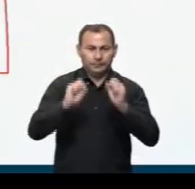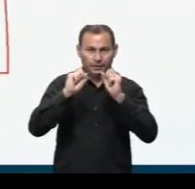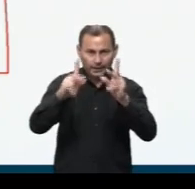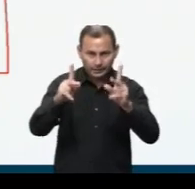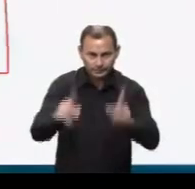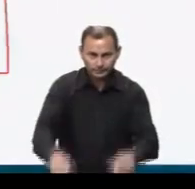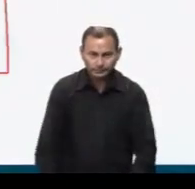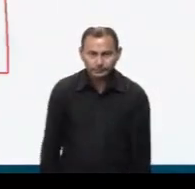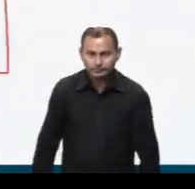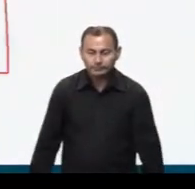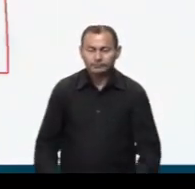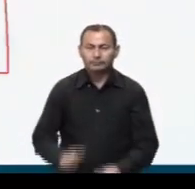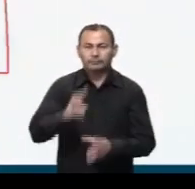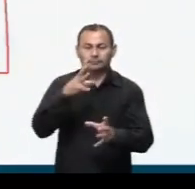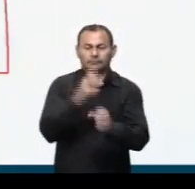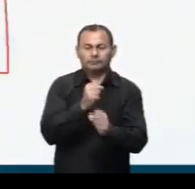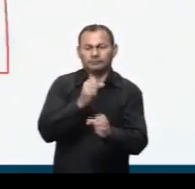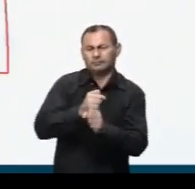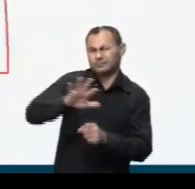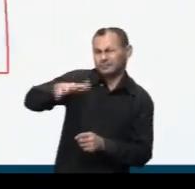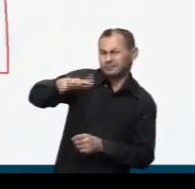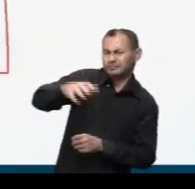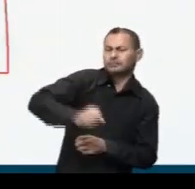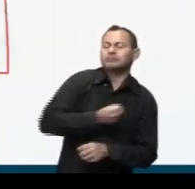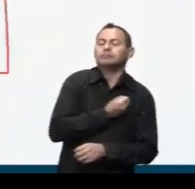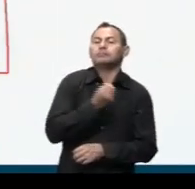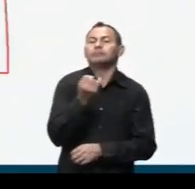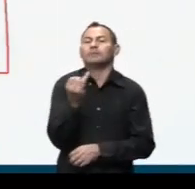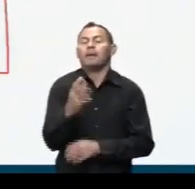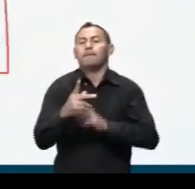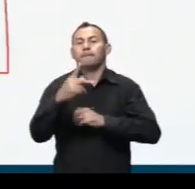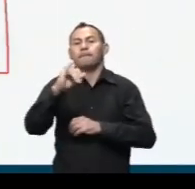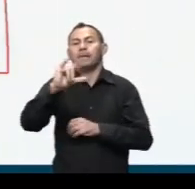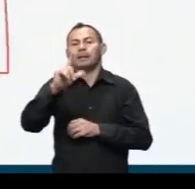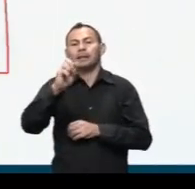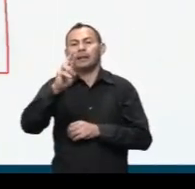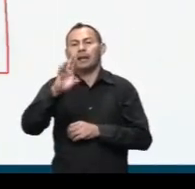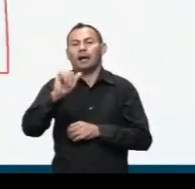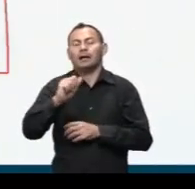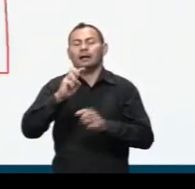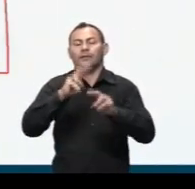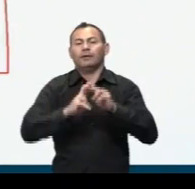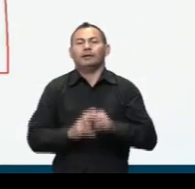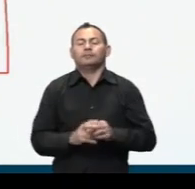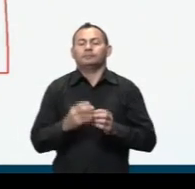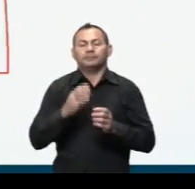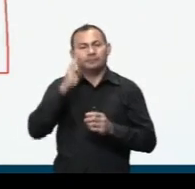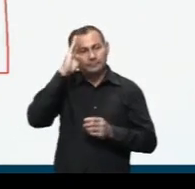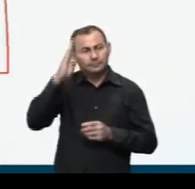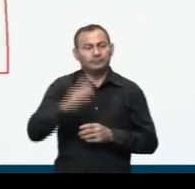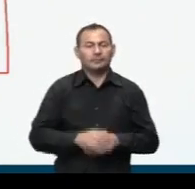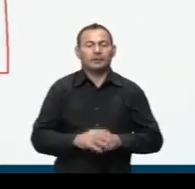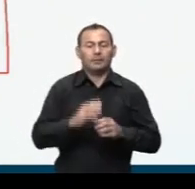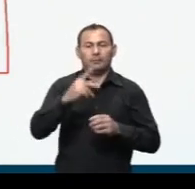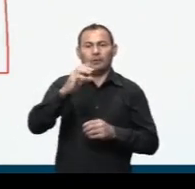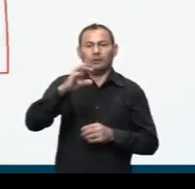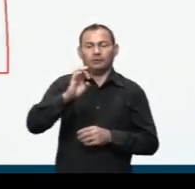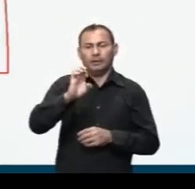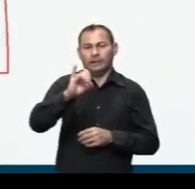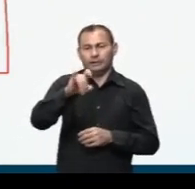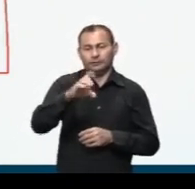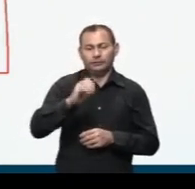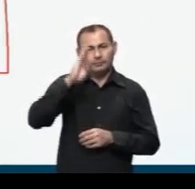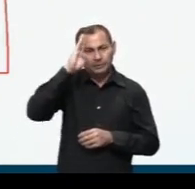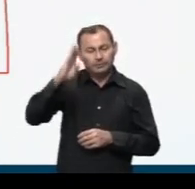ok? Então a gente calcula mais ou menos quanto que esse pilar vai ser excêntrico ao seu ponto do